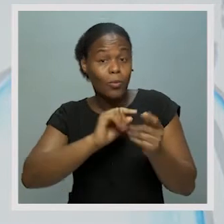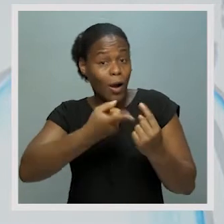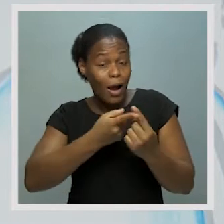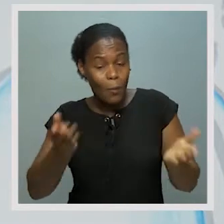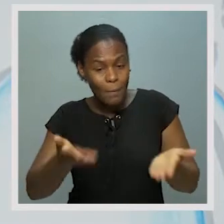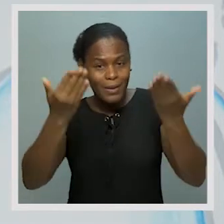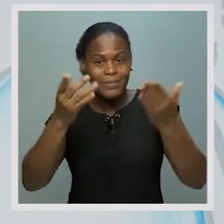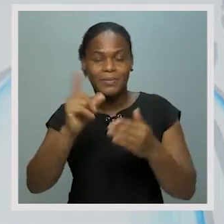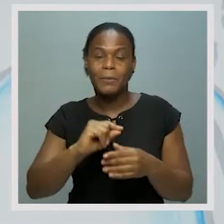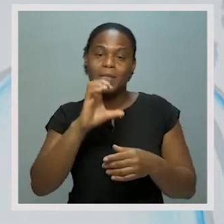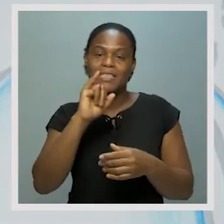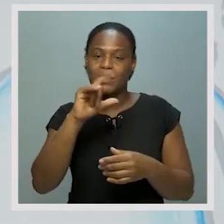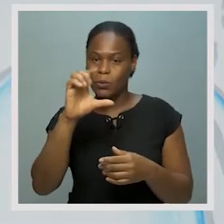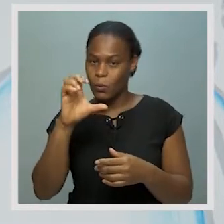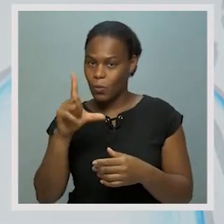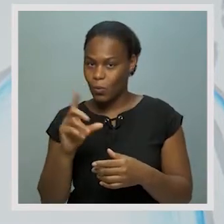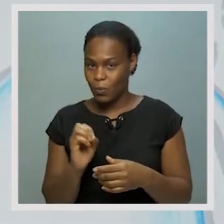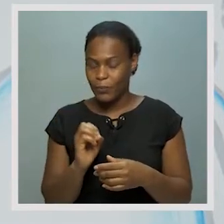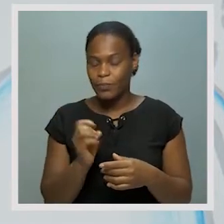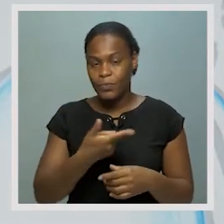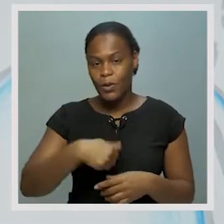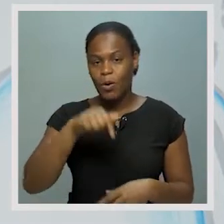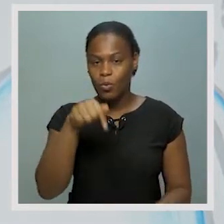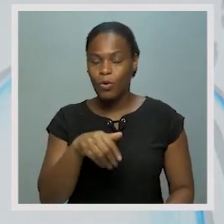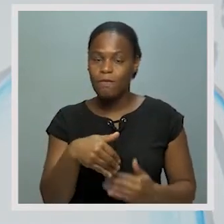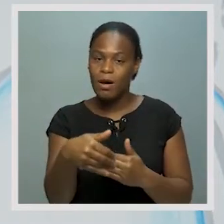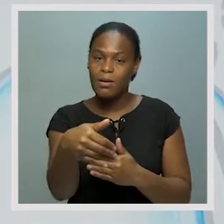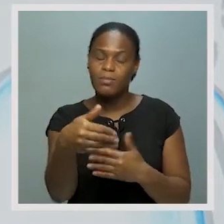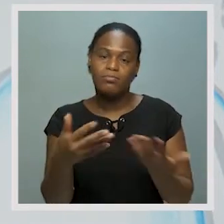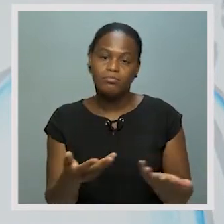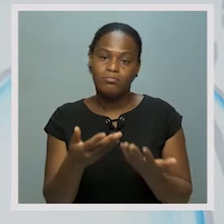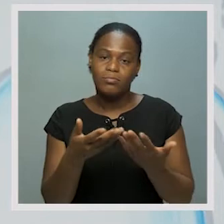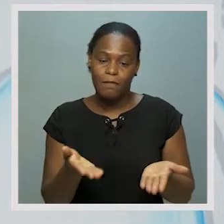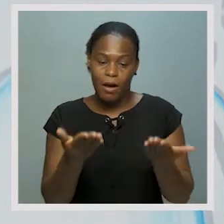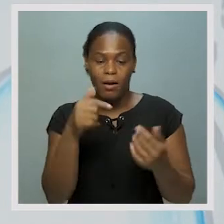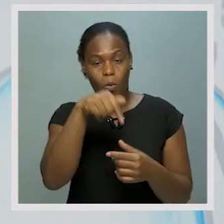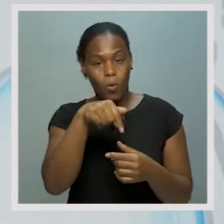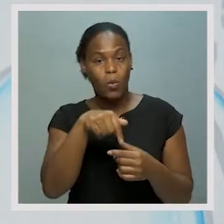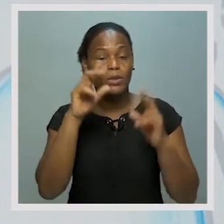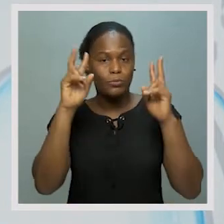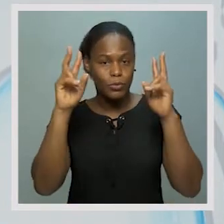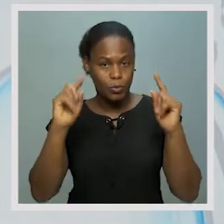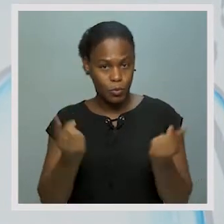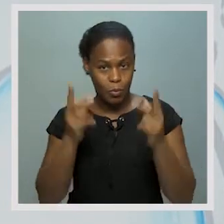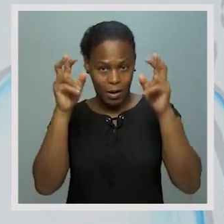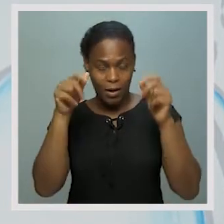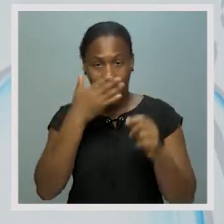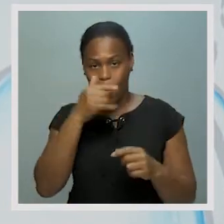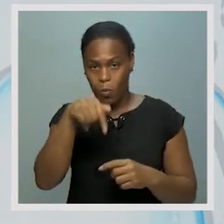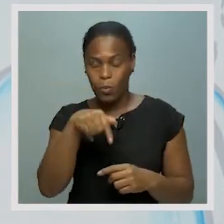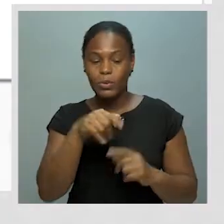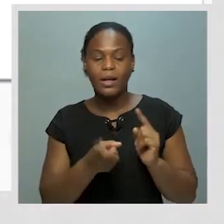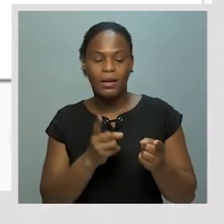anual e do ciclo. Nós, então, hoje vamos entrar no nosso sumário de